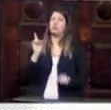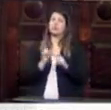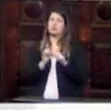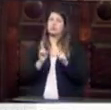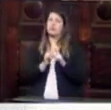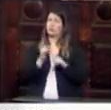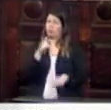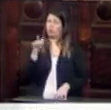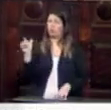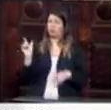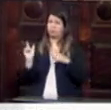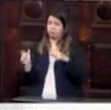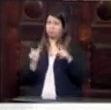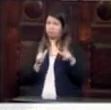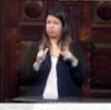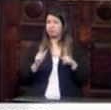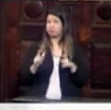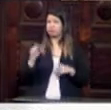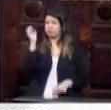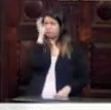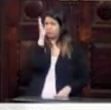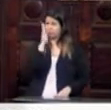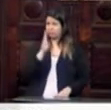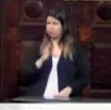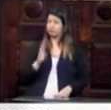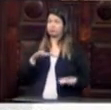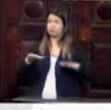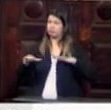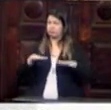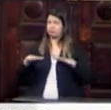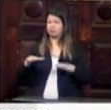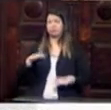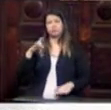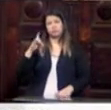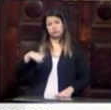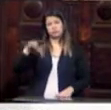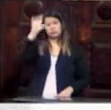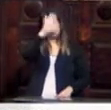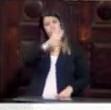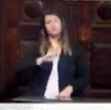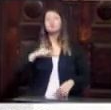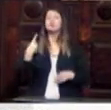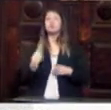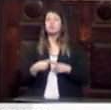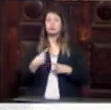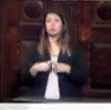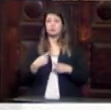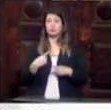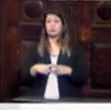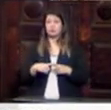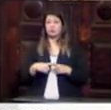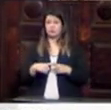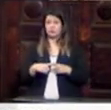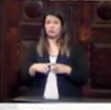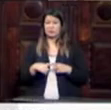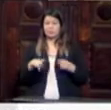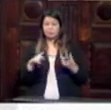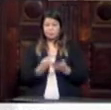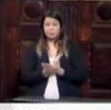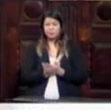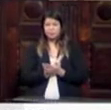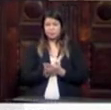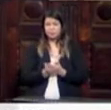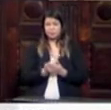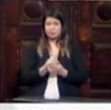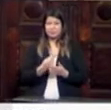lugares do Brasil, e cada vez mais esse movimento é um movimento nacional, porque a tragédia que vitimiza fundamentalmente essa